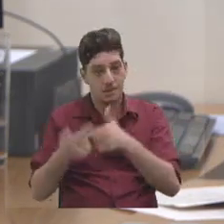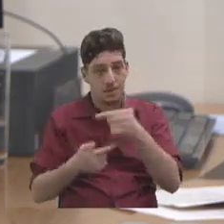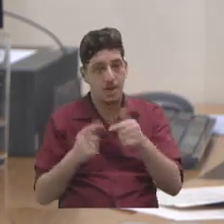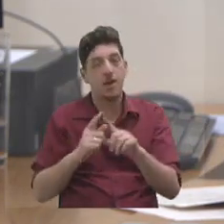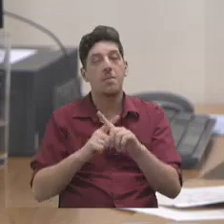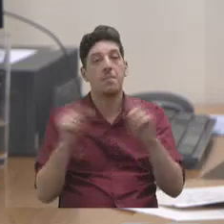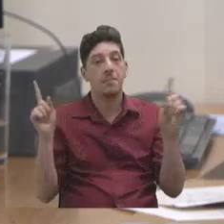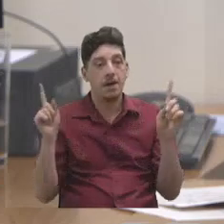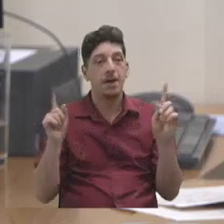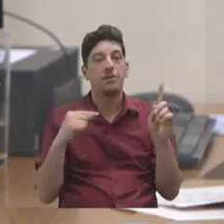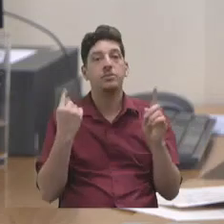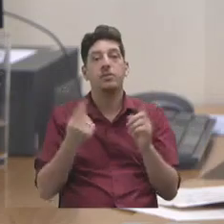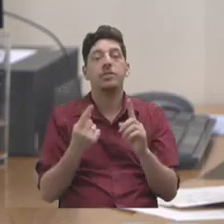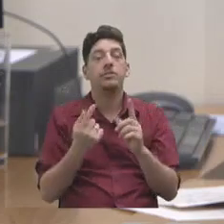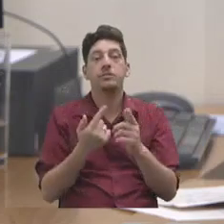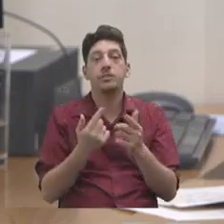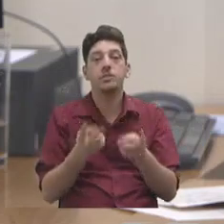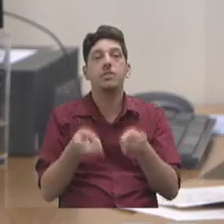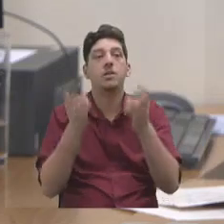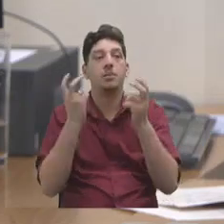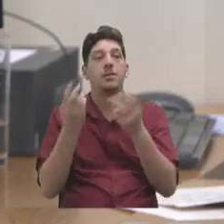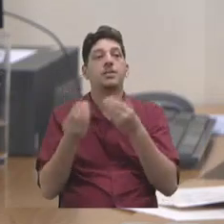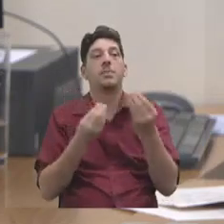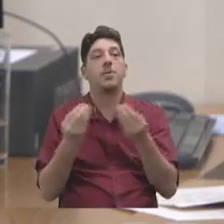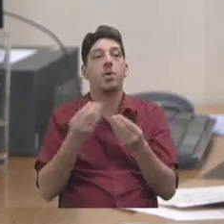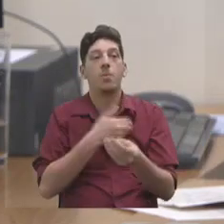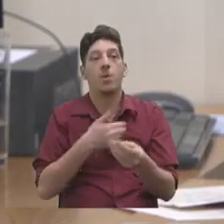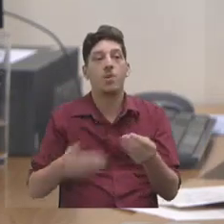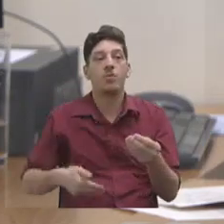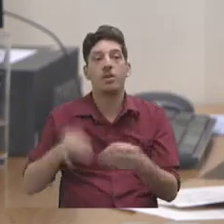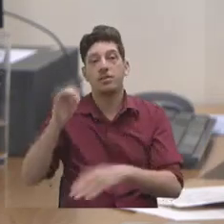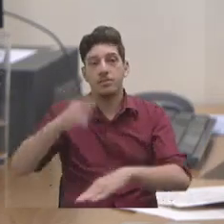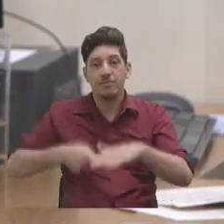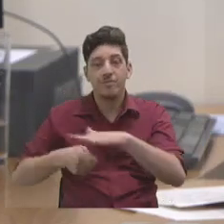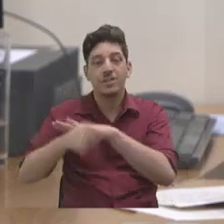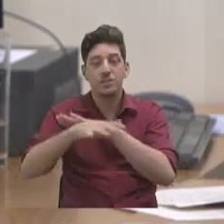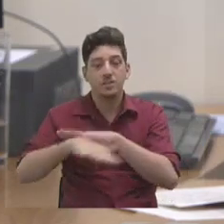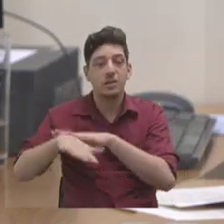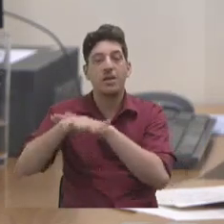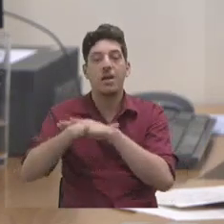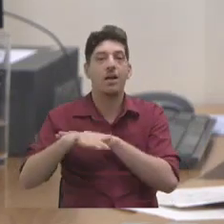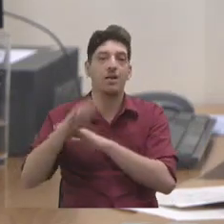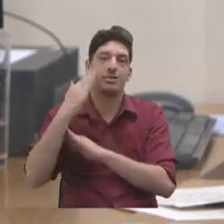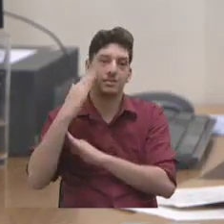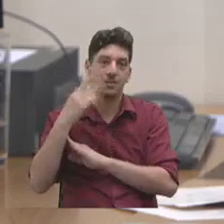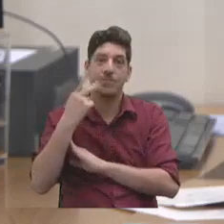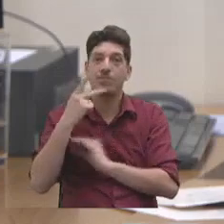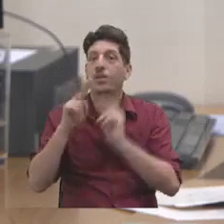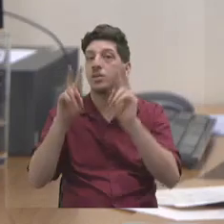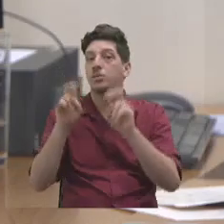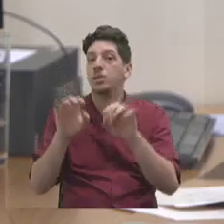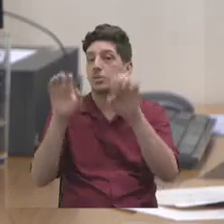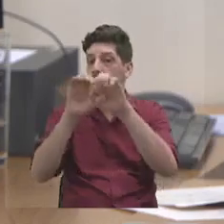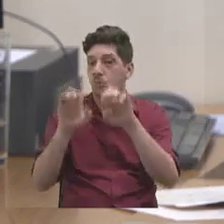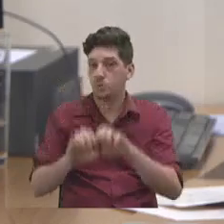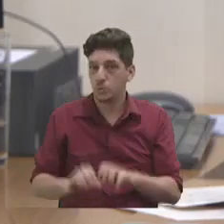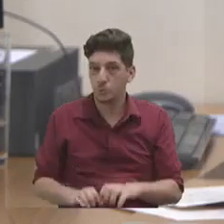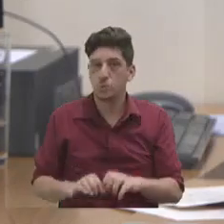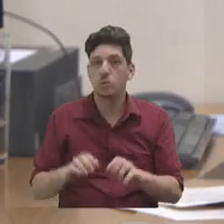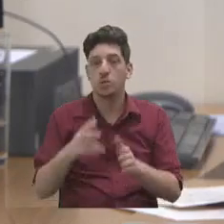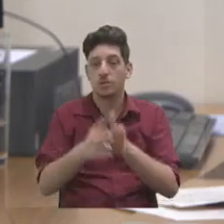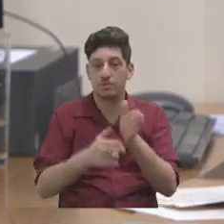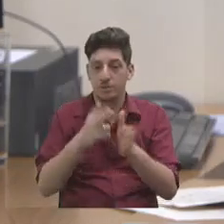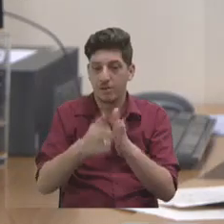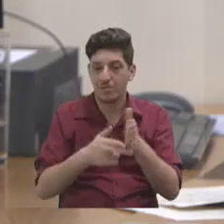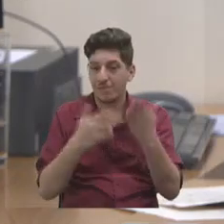entanto a gente não vê o estado investindo tanto nessa região quando se fala infraestrutura da malha Viária